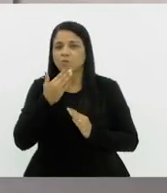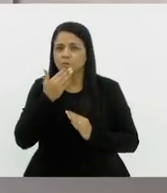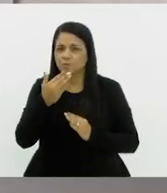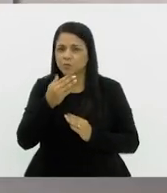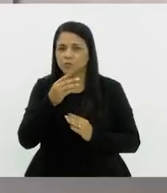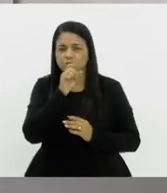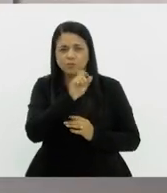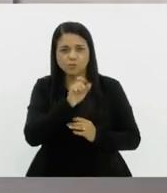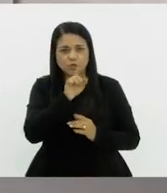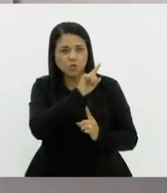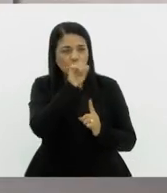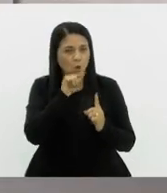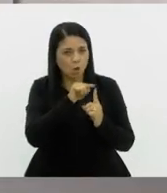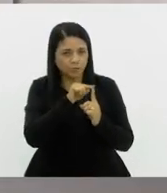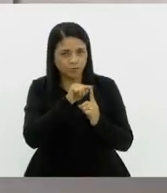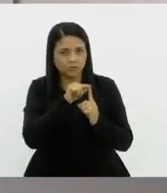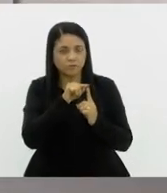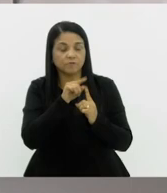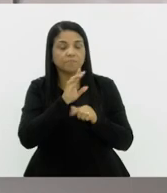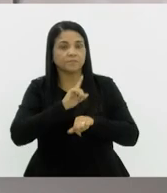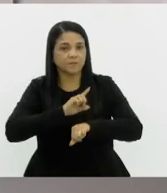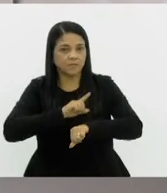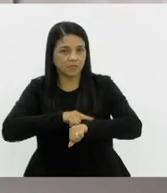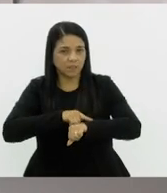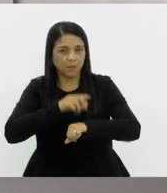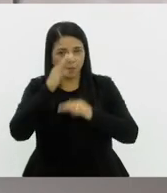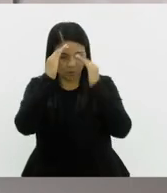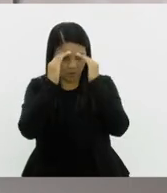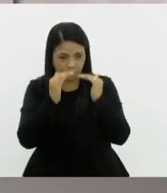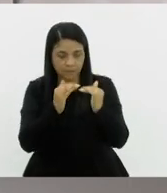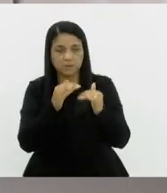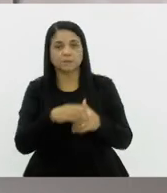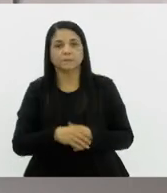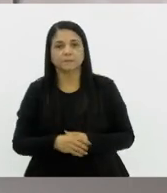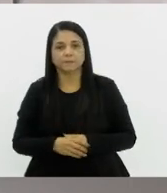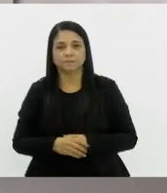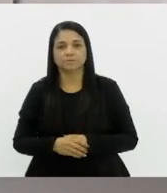objetivas e respeitarem o tempo. Por favor, obrigado.